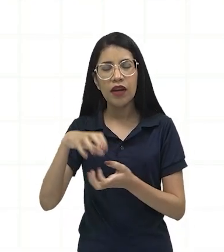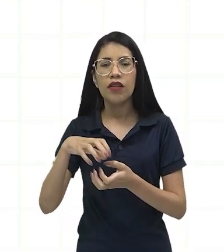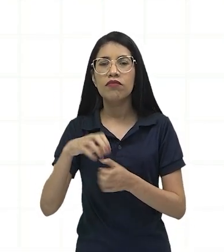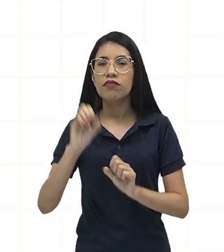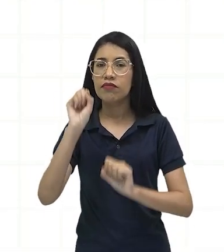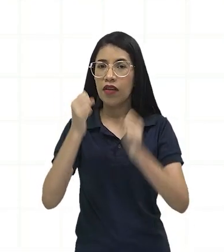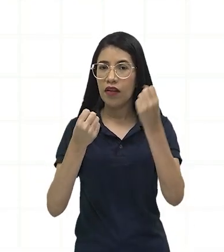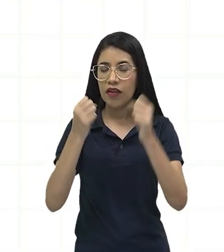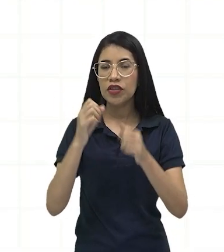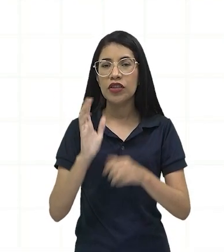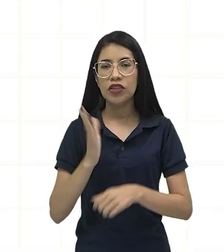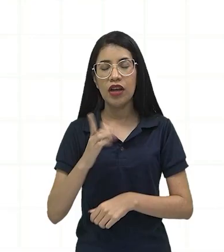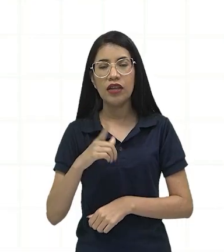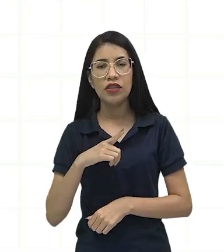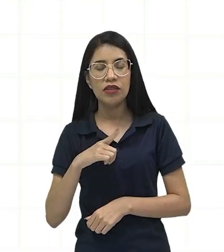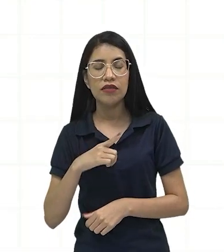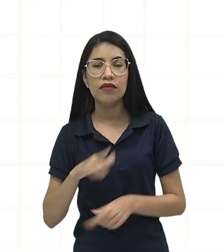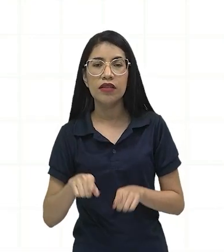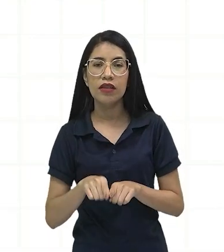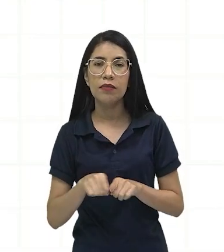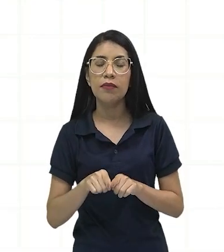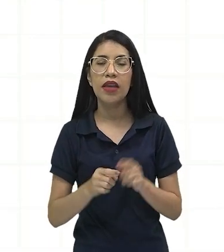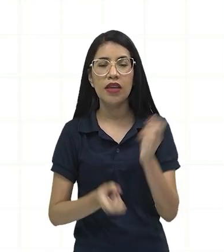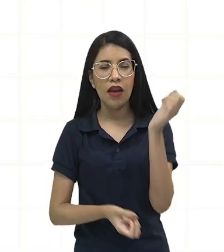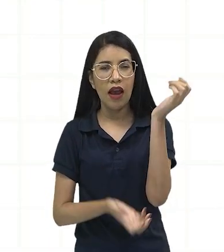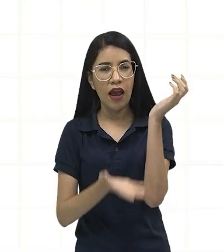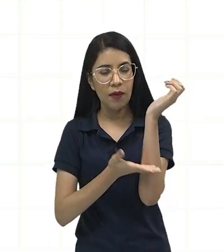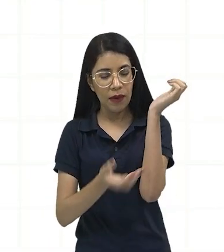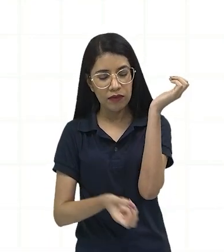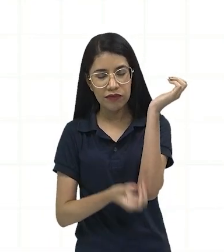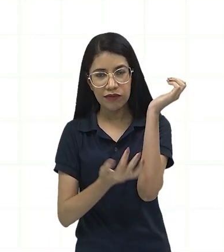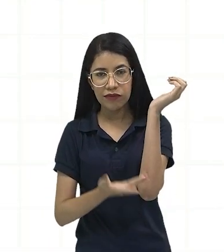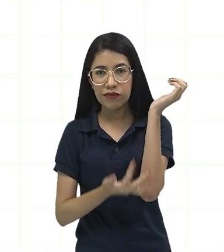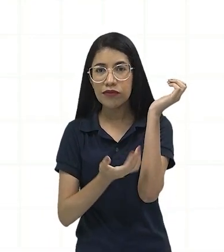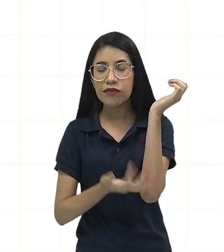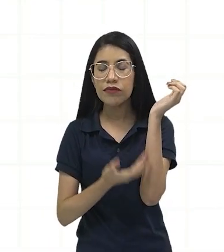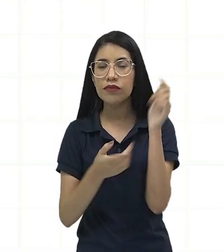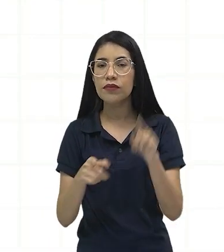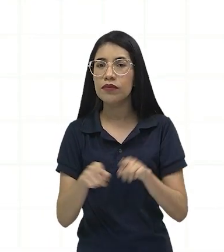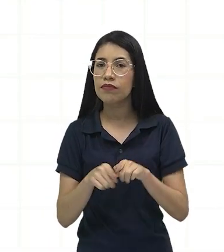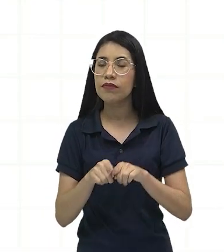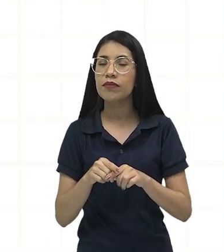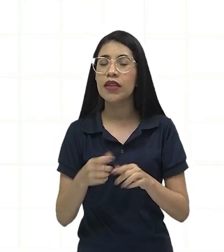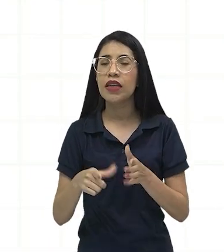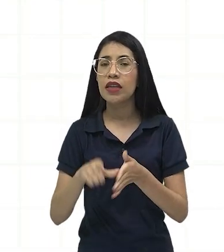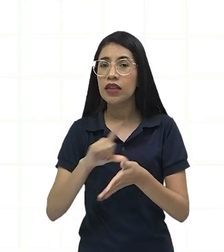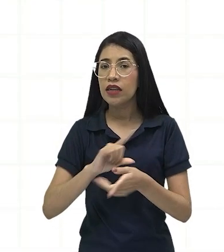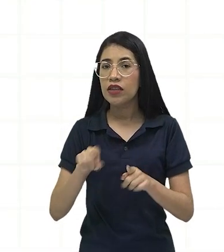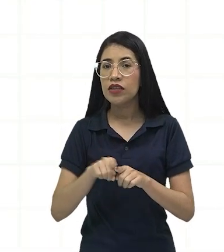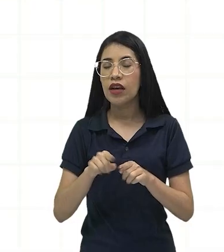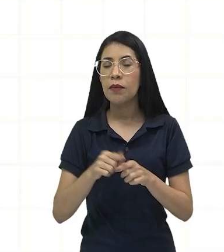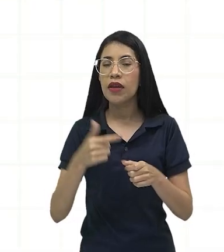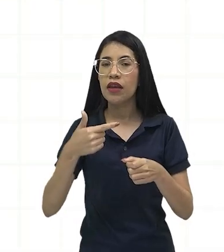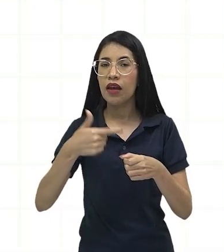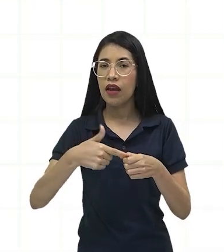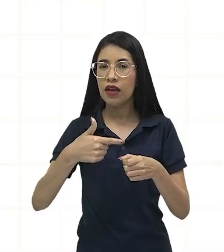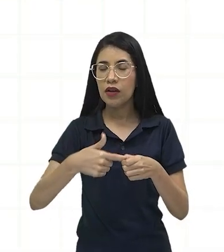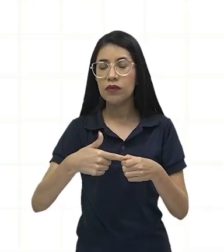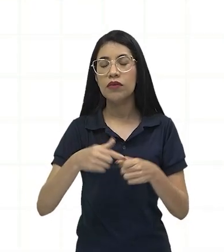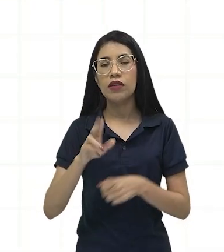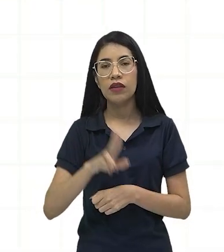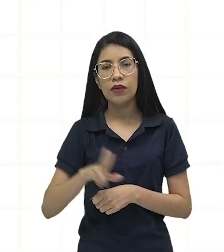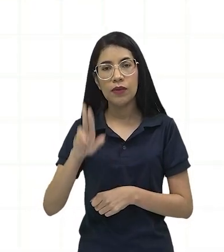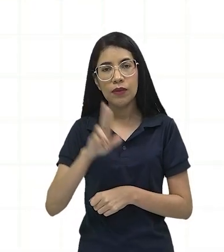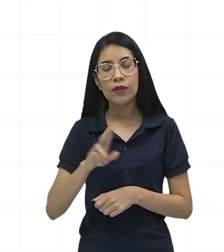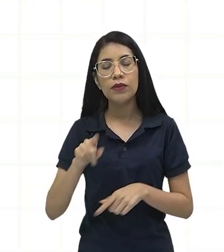séculos anteriores, né? Queima de carvão mineral, posteriormente a gasolina, que é muito